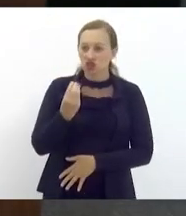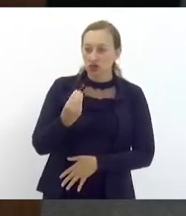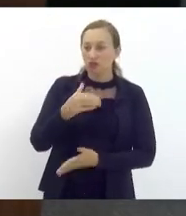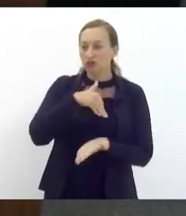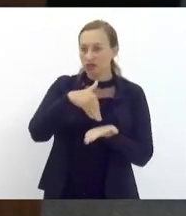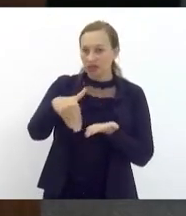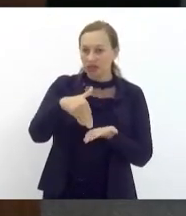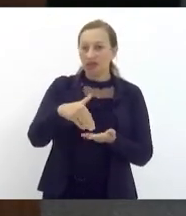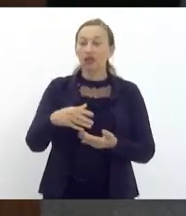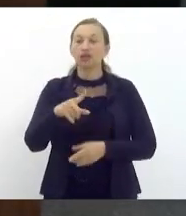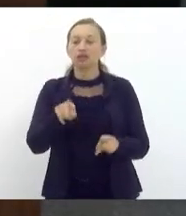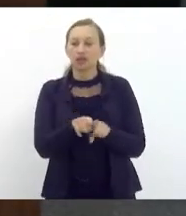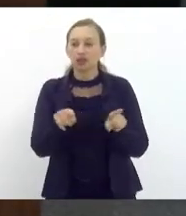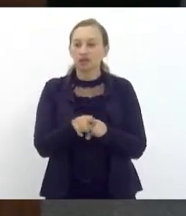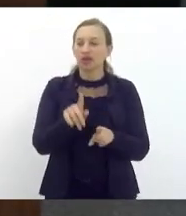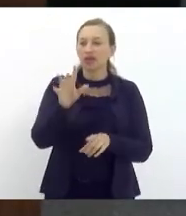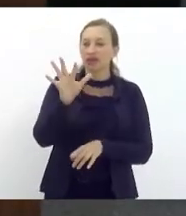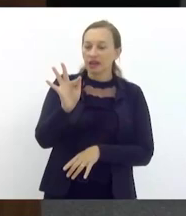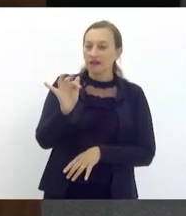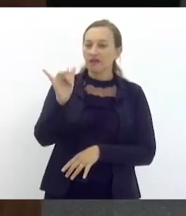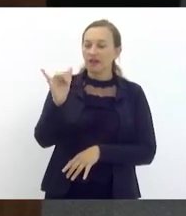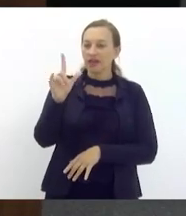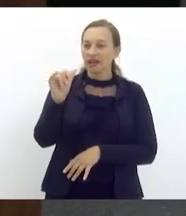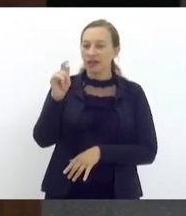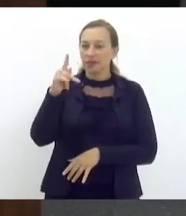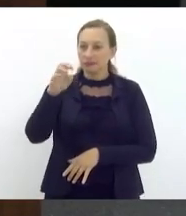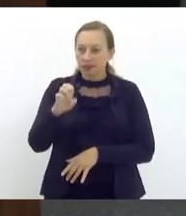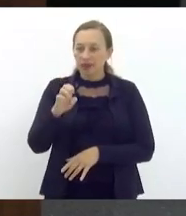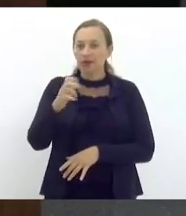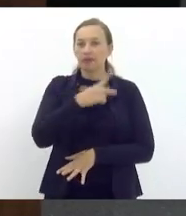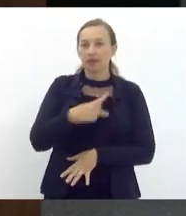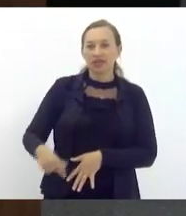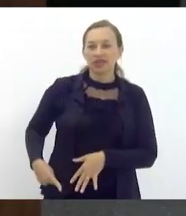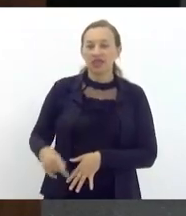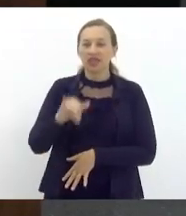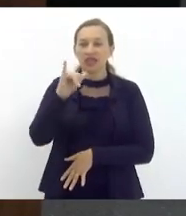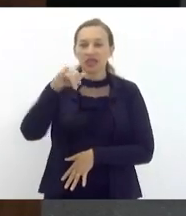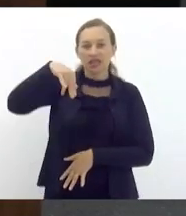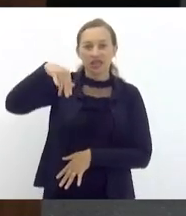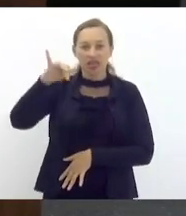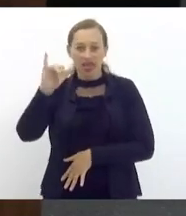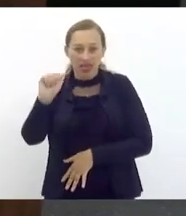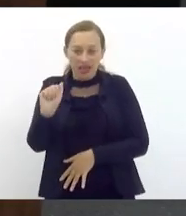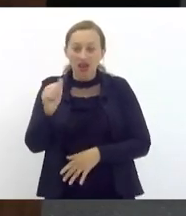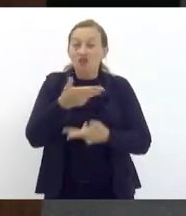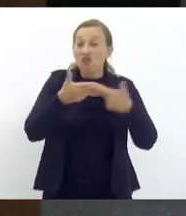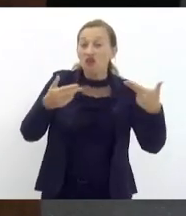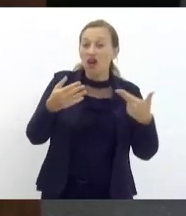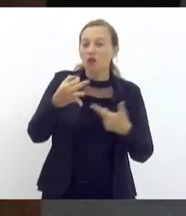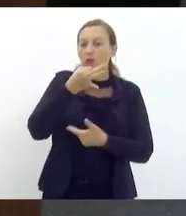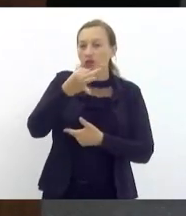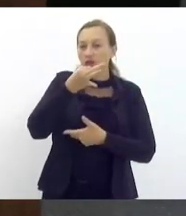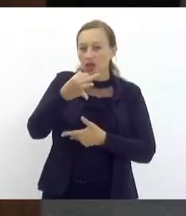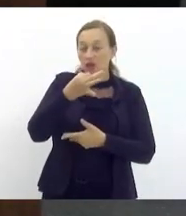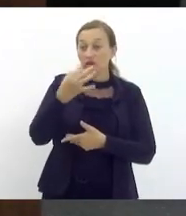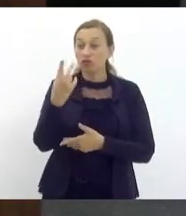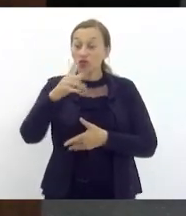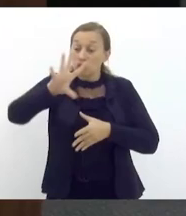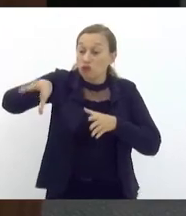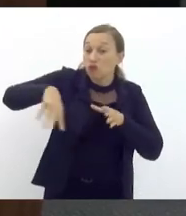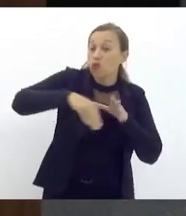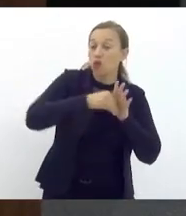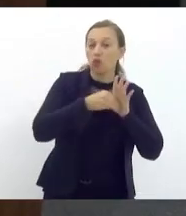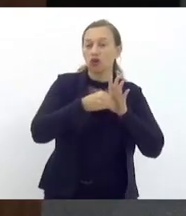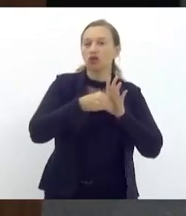e o Filipe presidente da Enéia várias sugestões deles forem incorporadas ao projeto